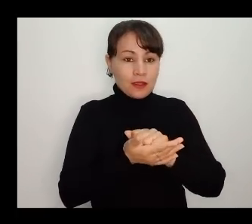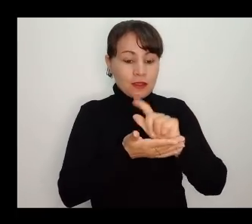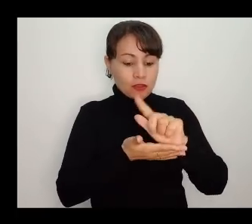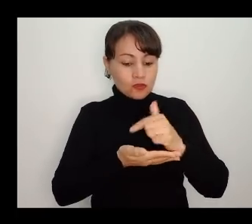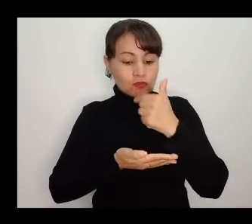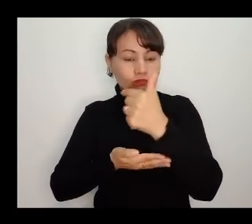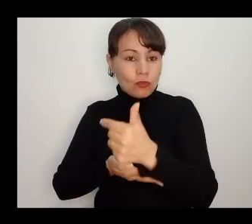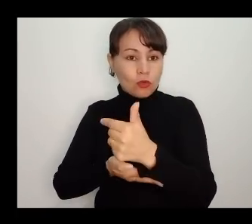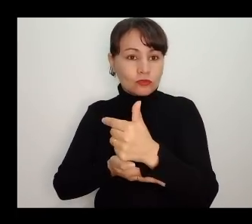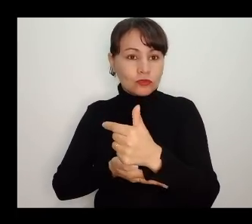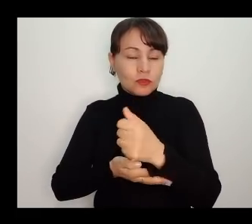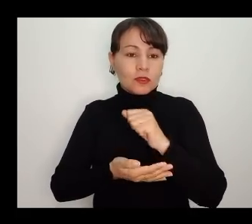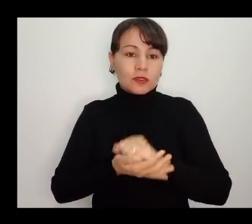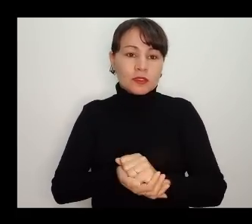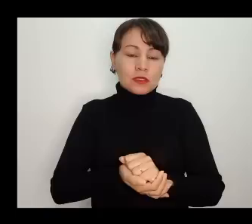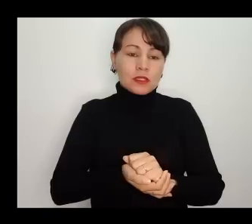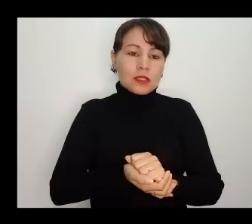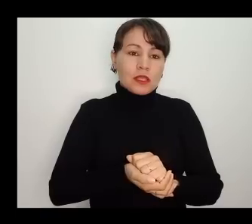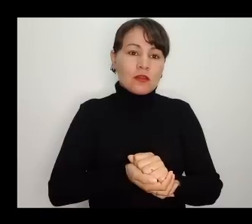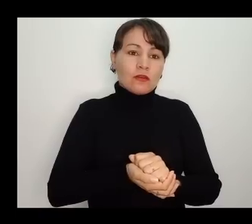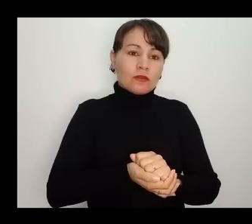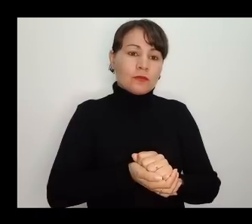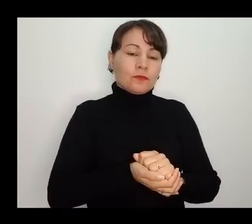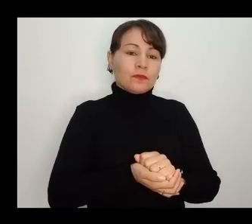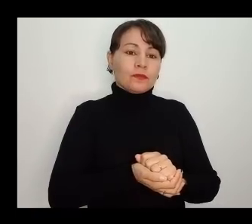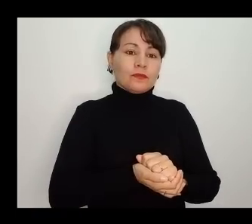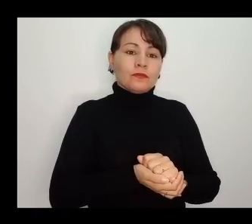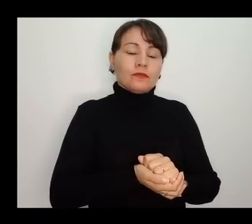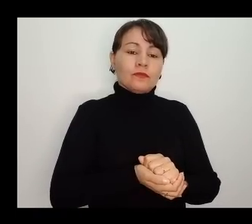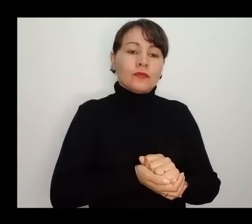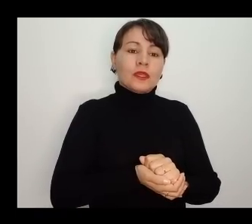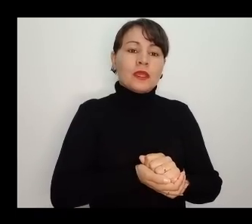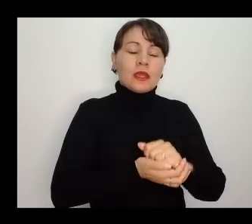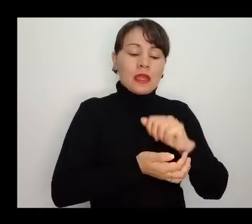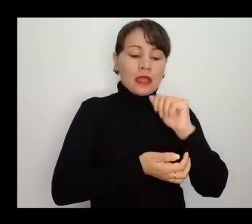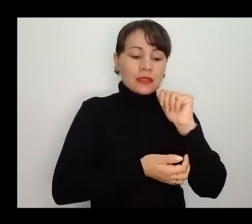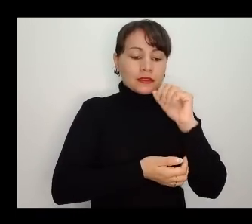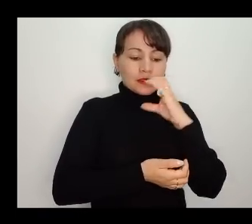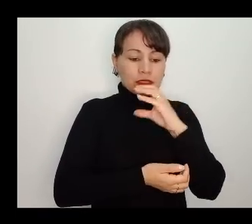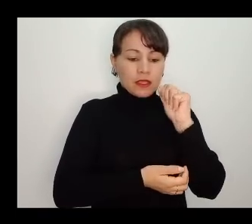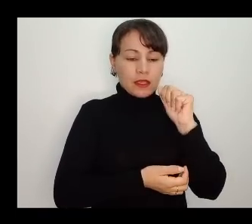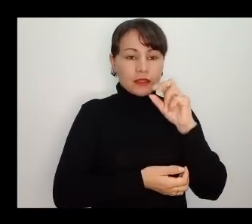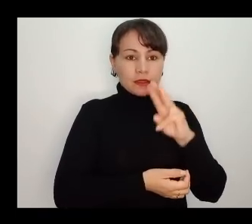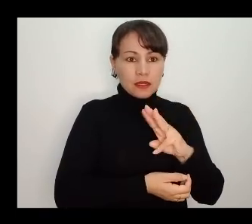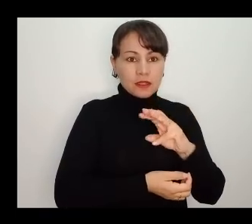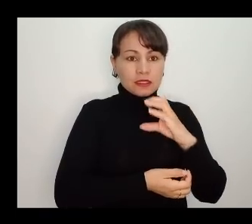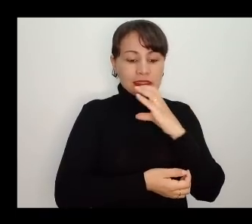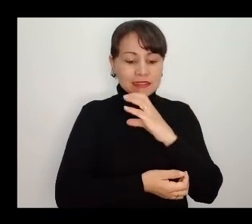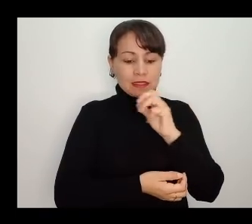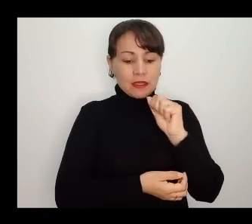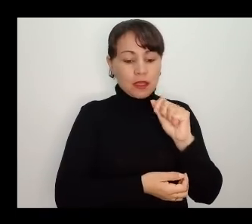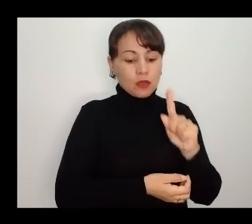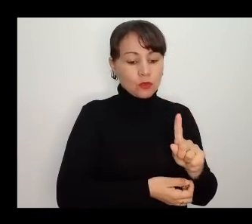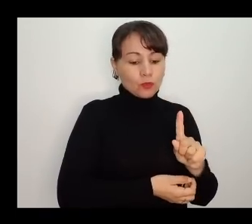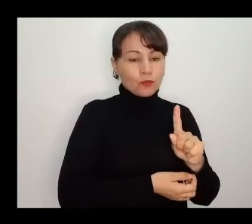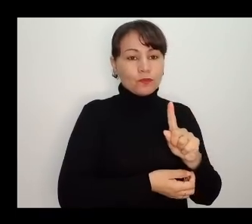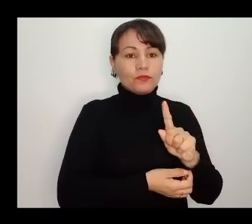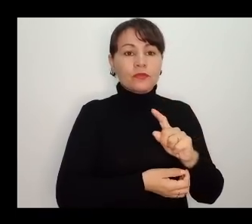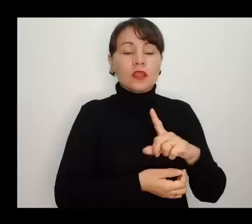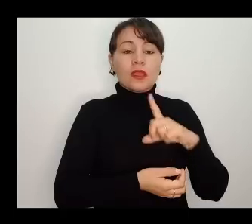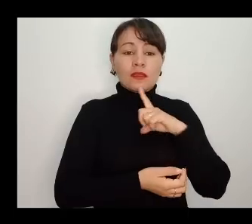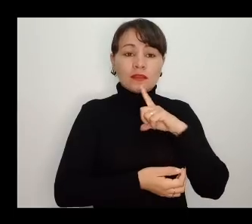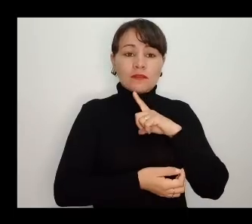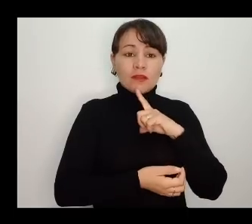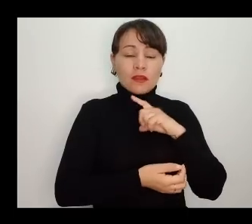áreas indiretas, que vão passar pelo giro denteado, área CA3, CA1.